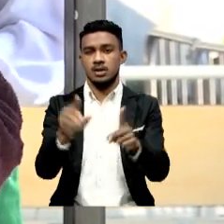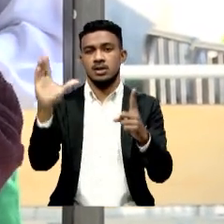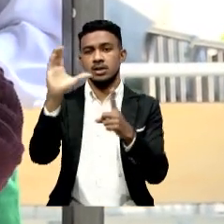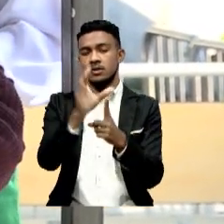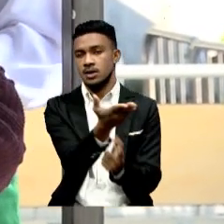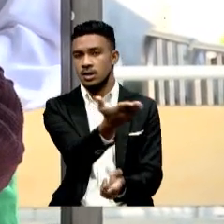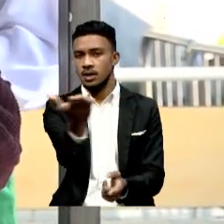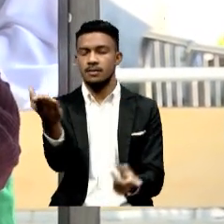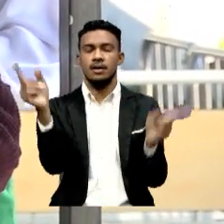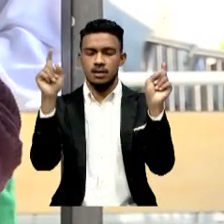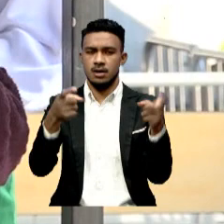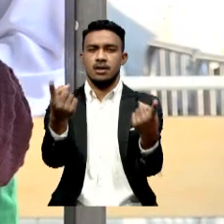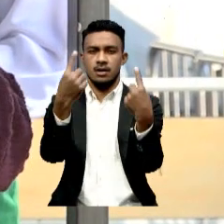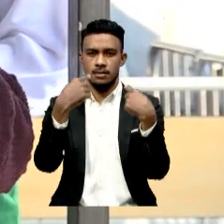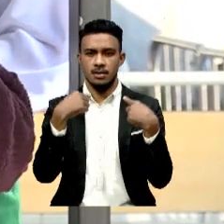que mai.